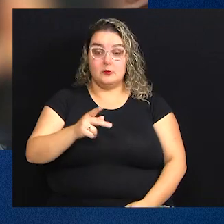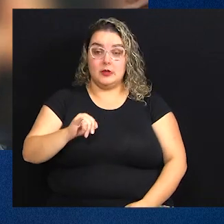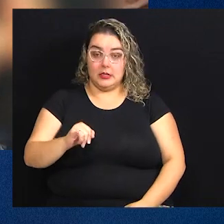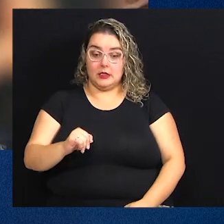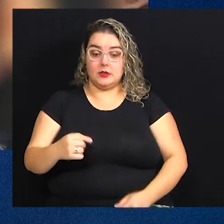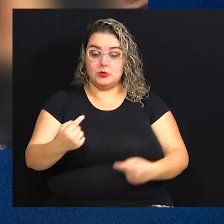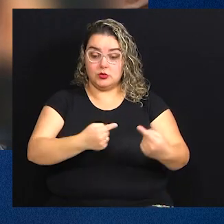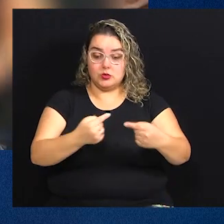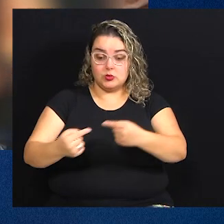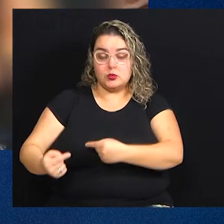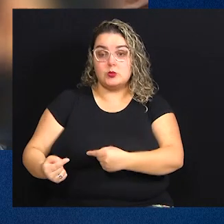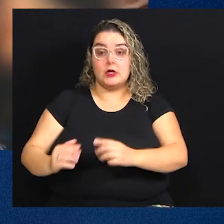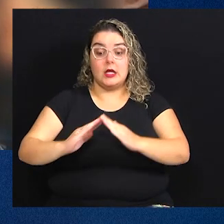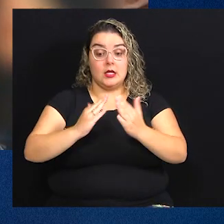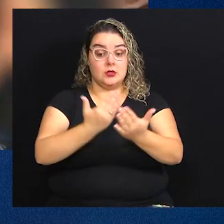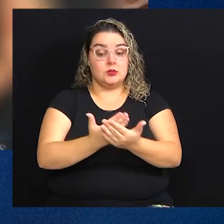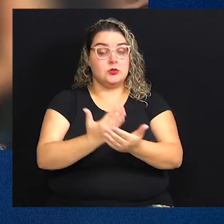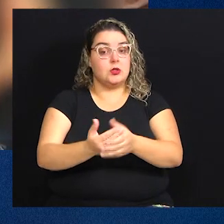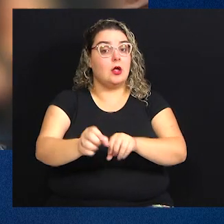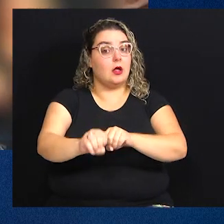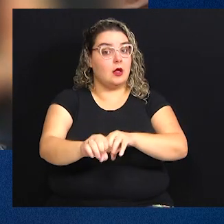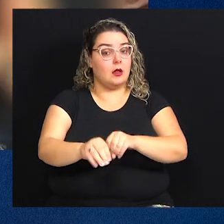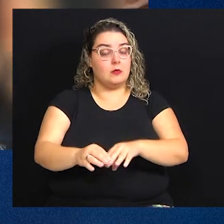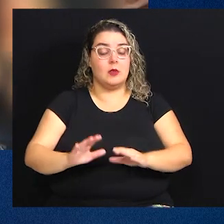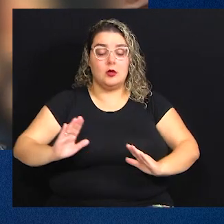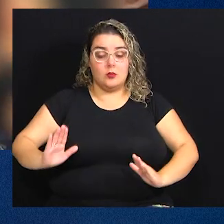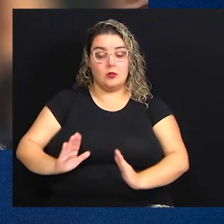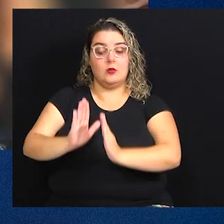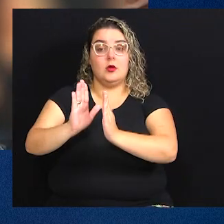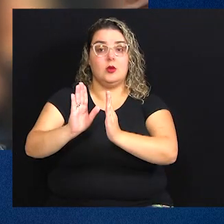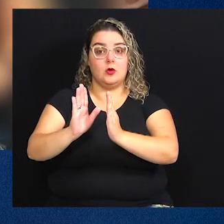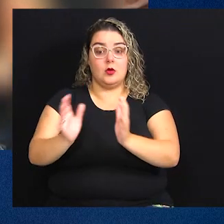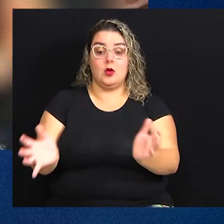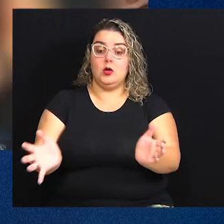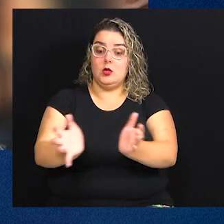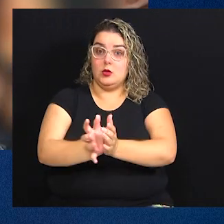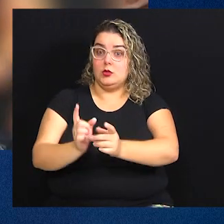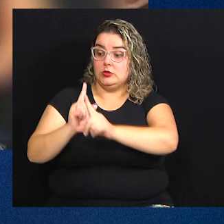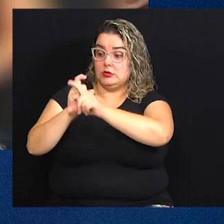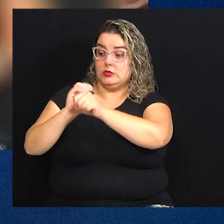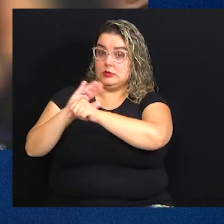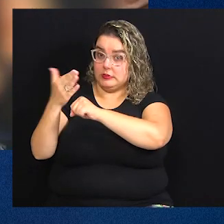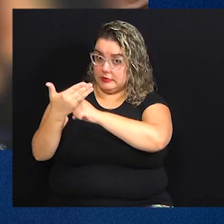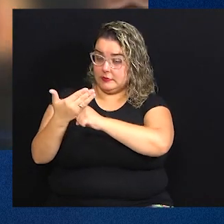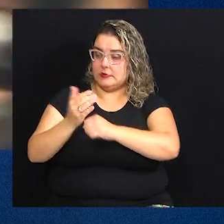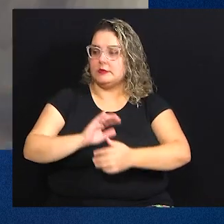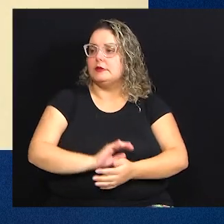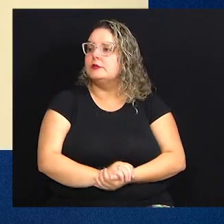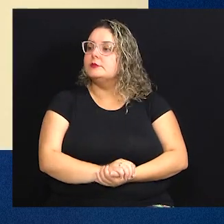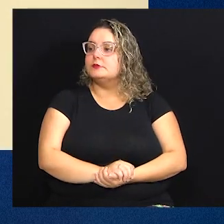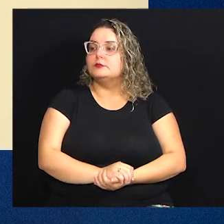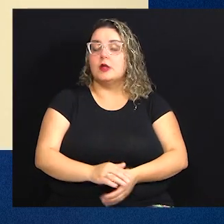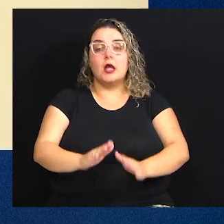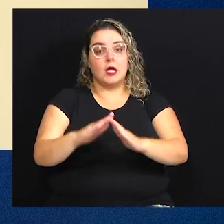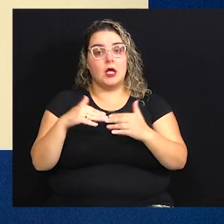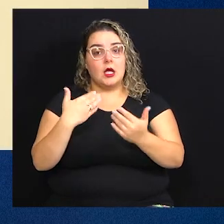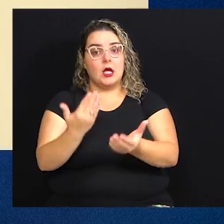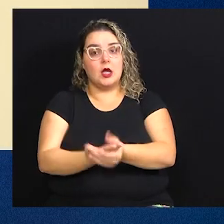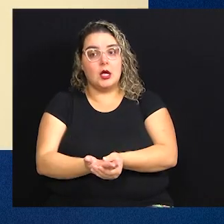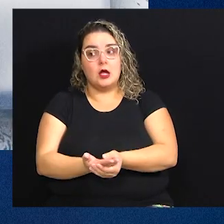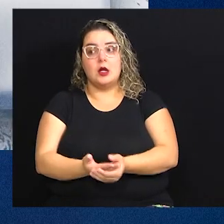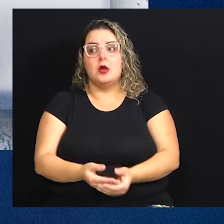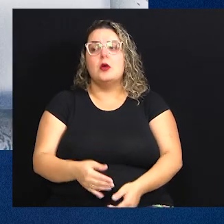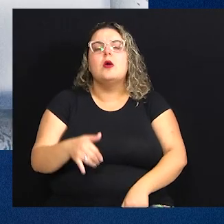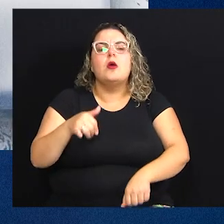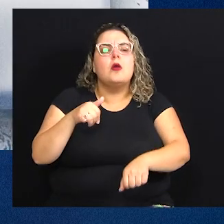CPI discute papel das escolas e da educação para o enfrentamento a grupos nazifascistas. Requerimento